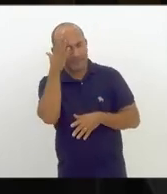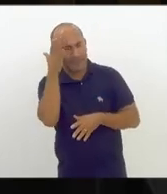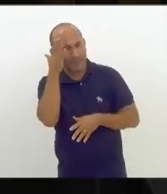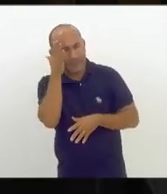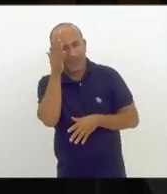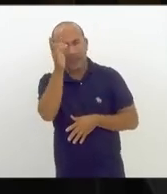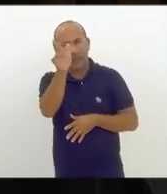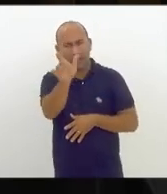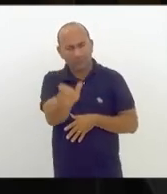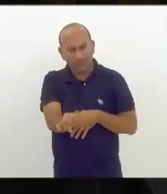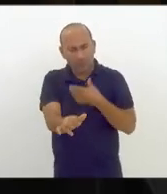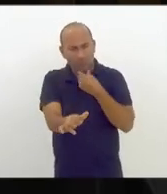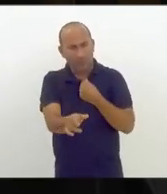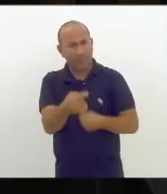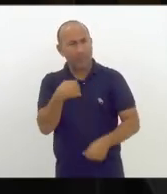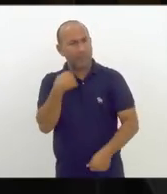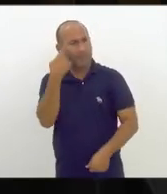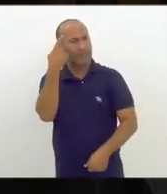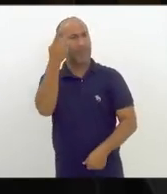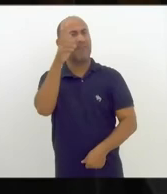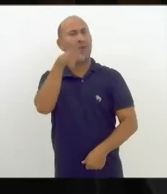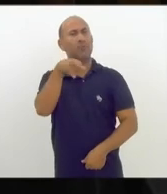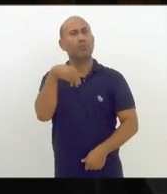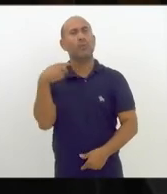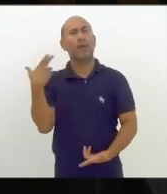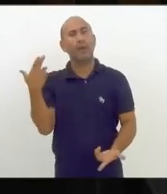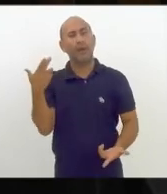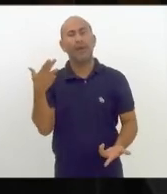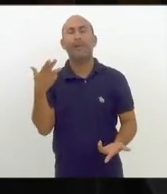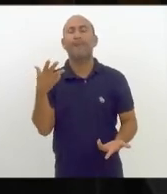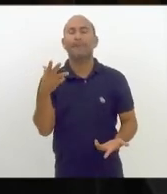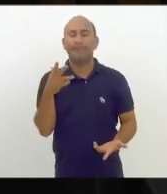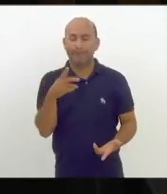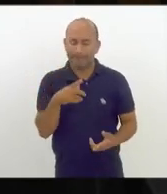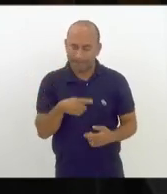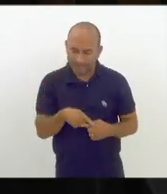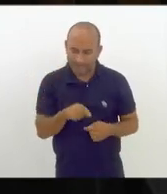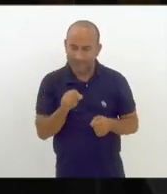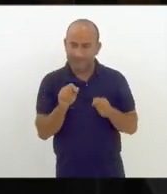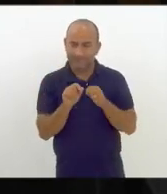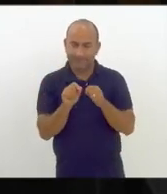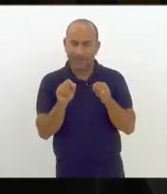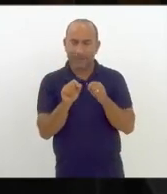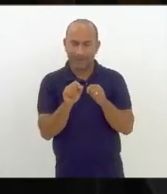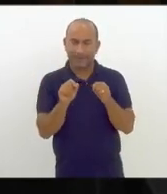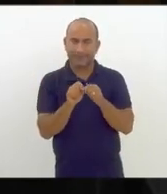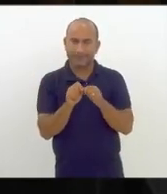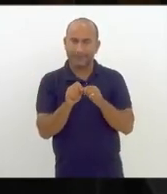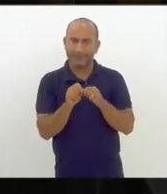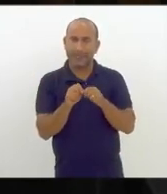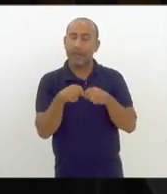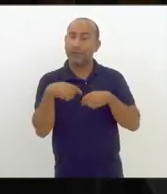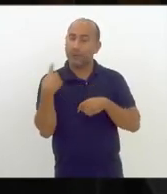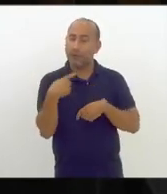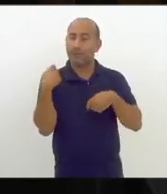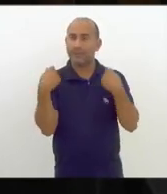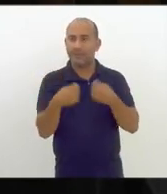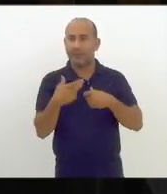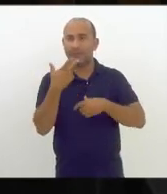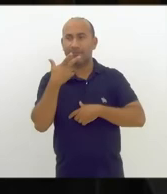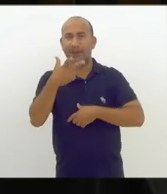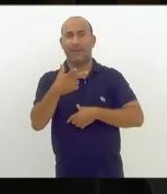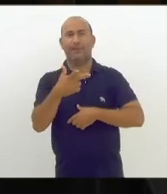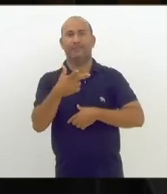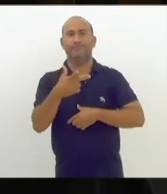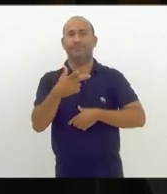conversava, não imagina nunca, mas faz, é. E porque é, a gente precisa falar muito sobre isso